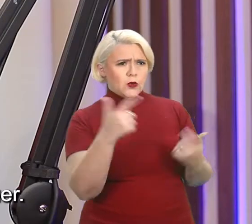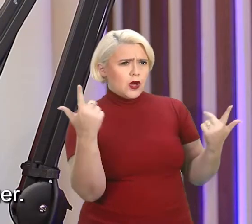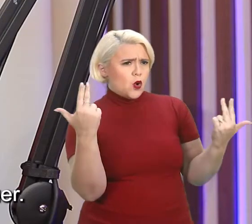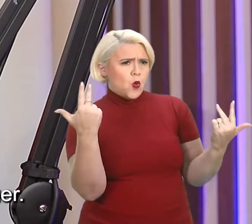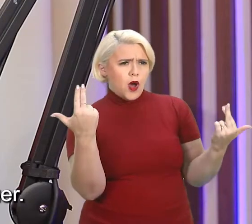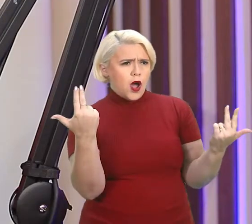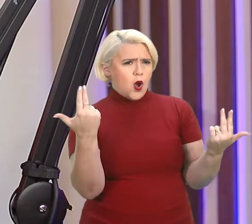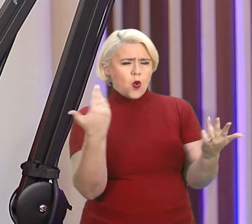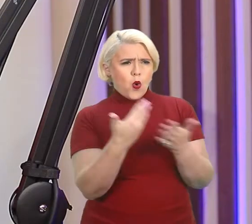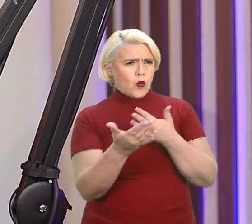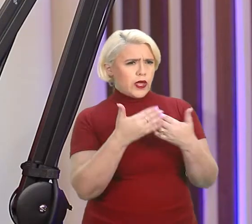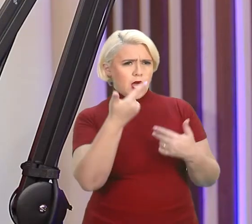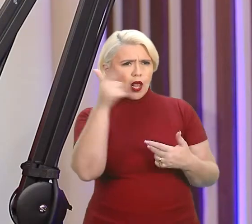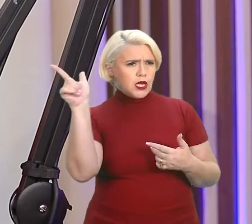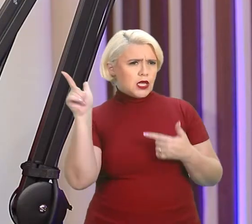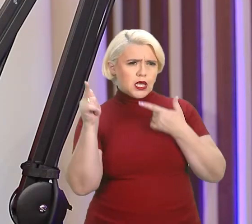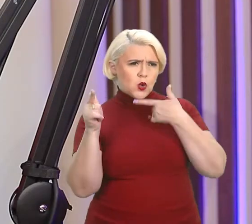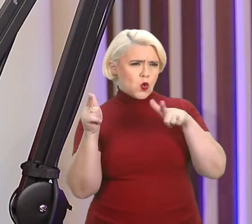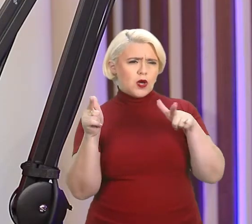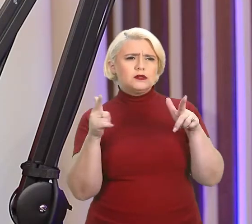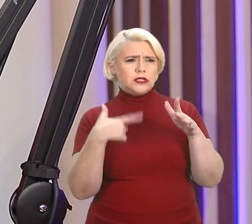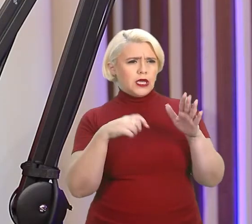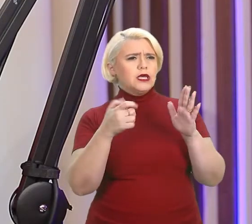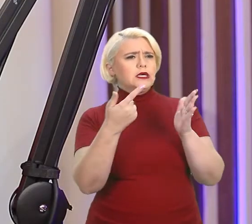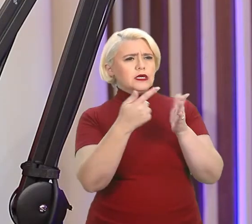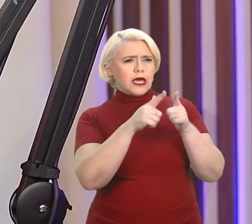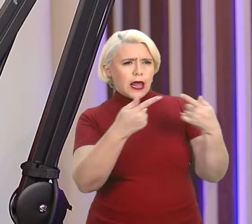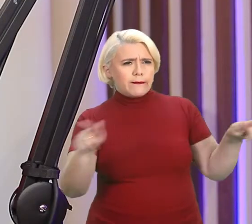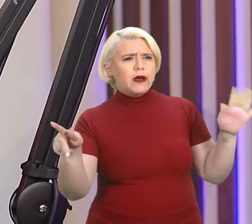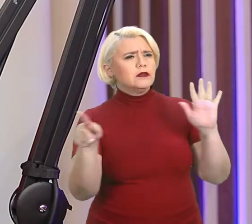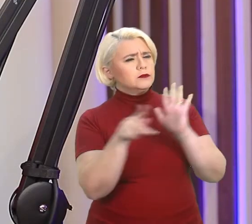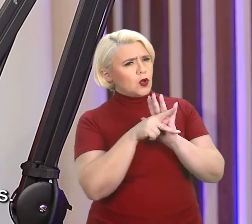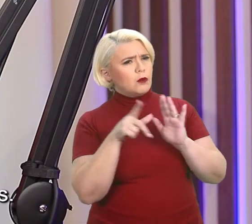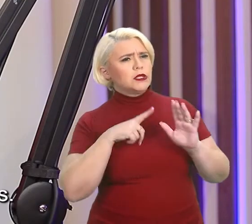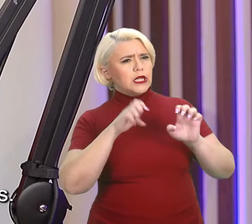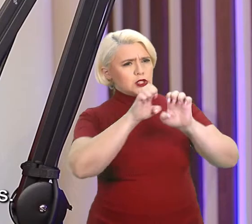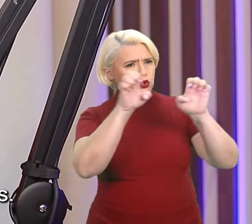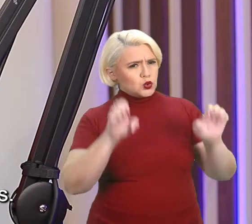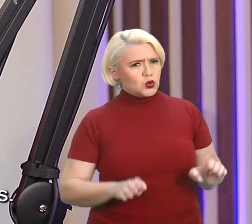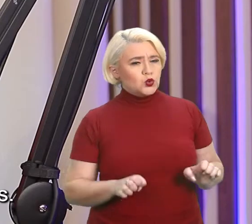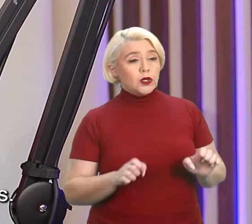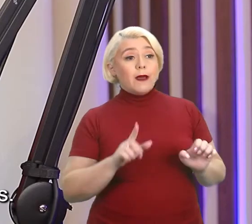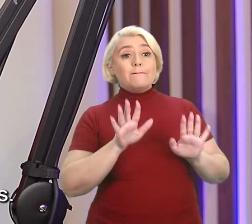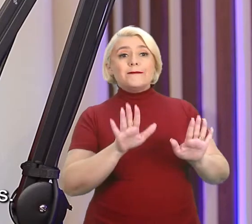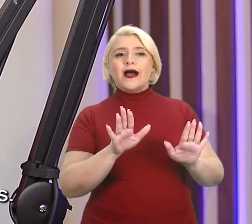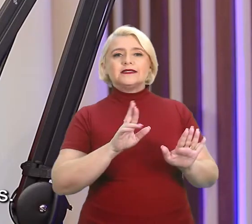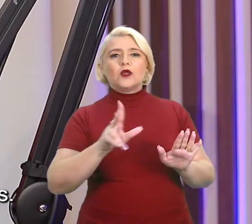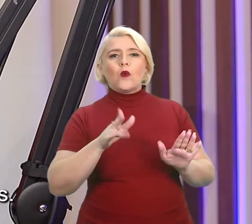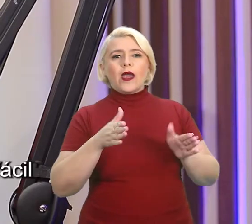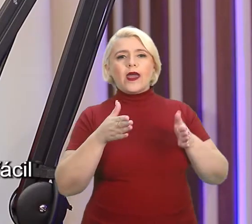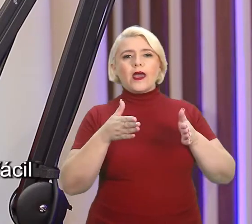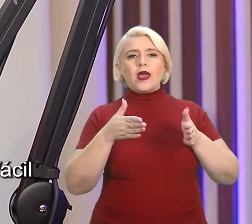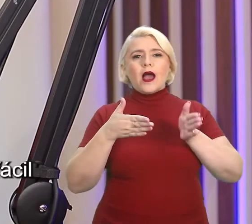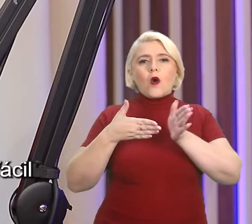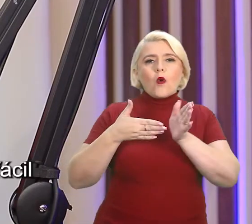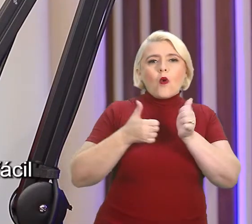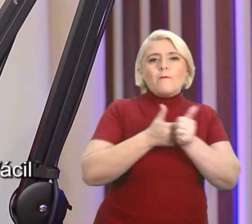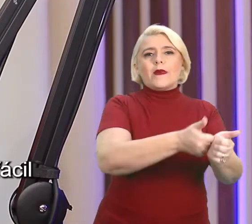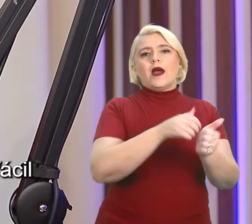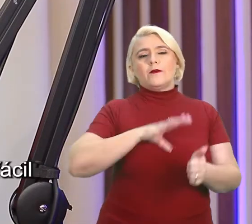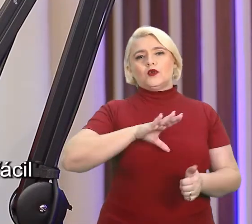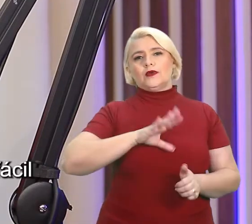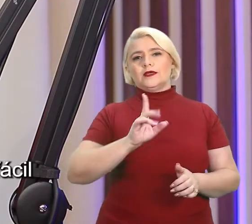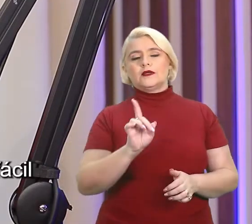língua qualquer. Ela tem estrutura gramatical própria, né? Que não segue a estrutura do português. E quando a gente pensa